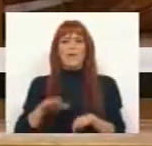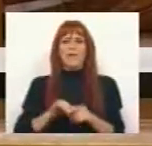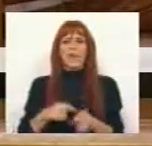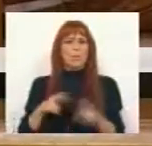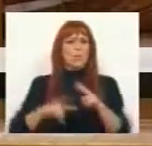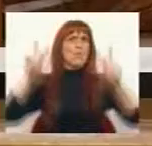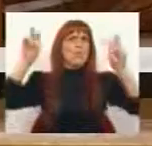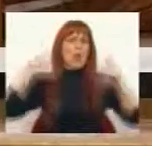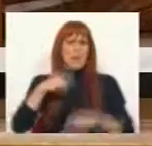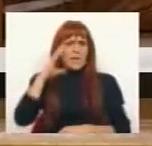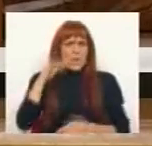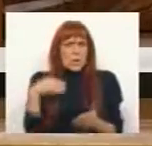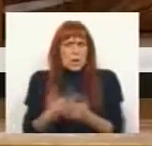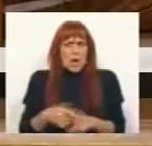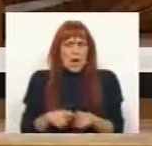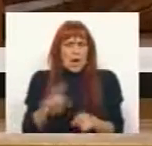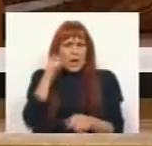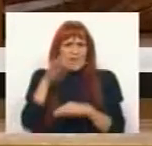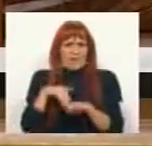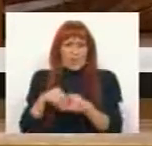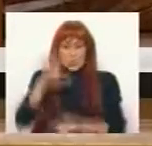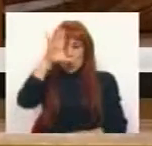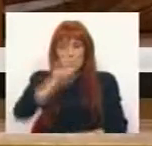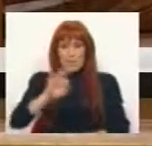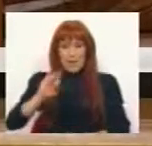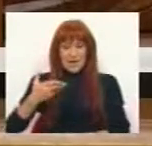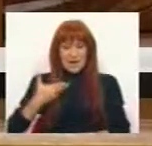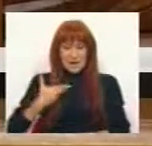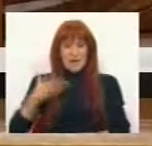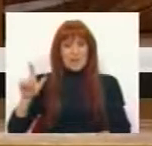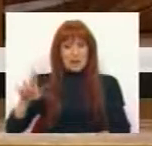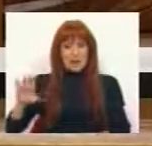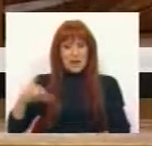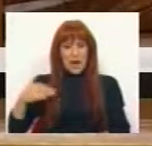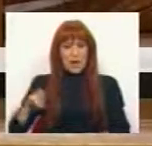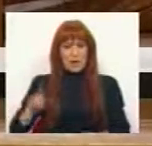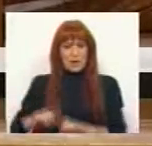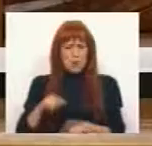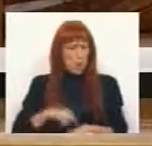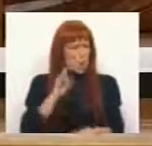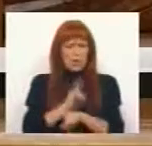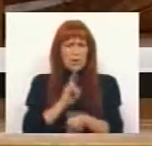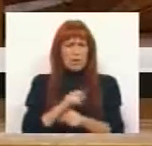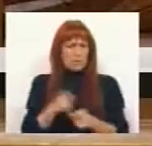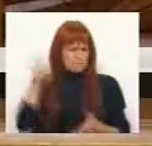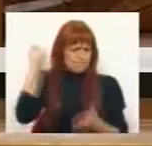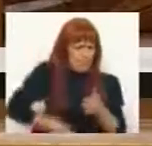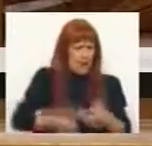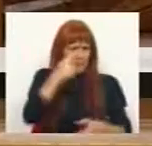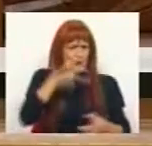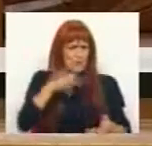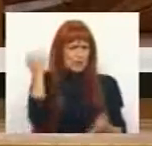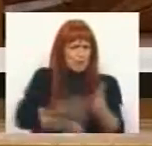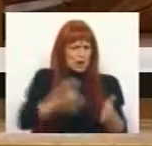uma obra que deve envergonhar os seus autores. O governo PSD e CDS, ao mesmo tempo que carregava os portugueses